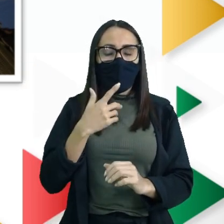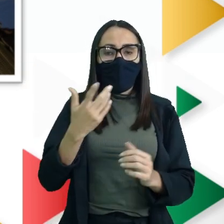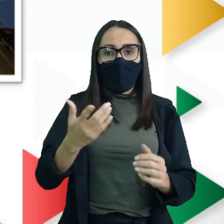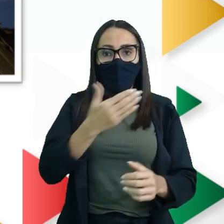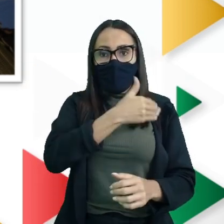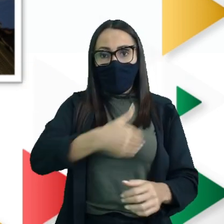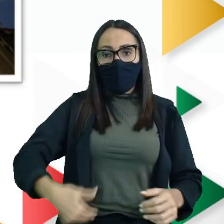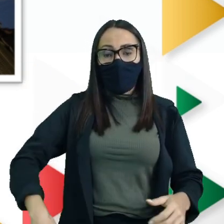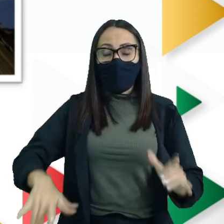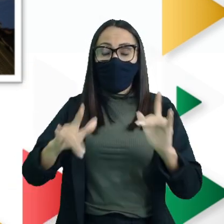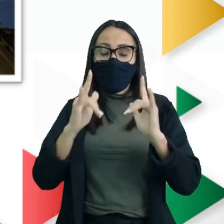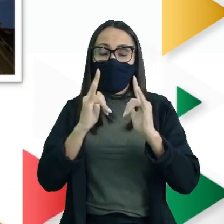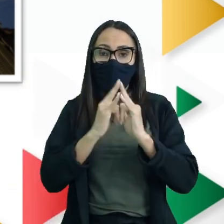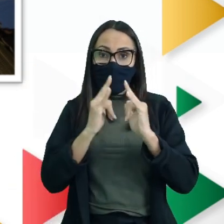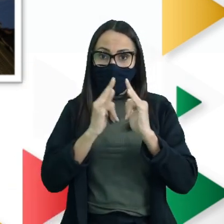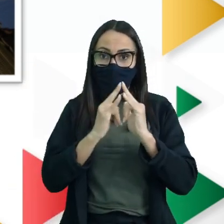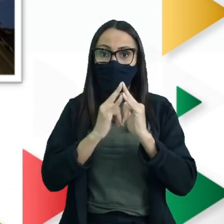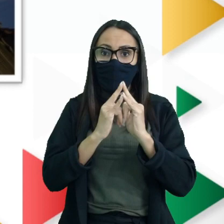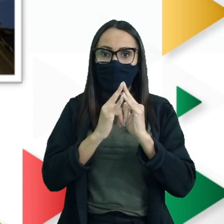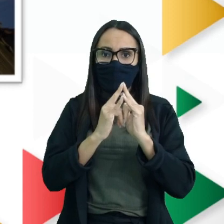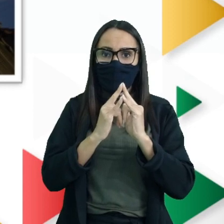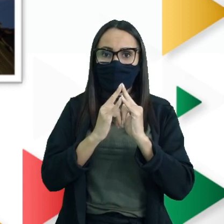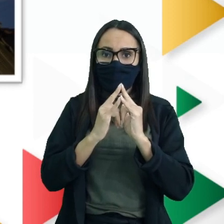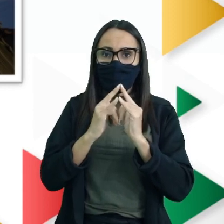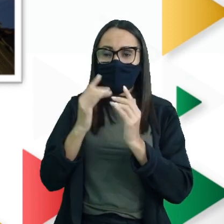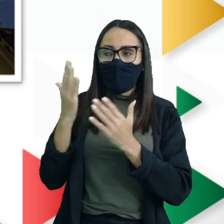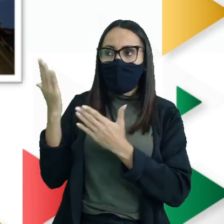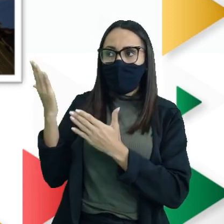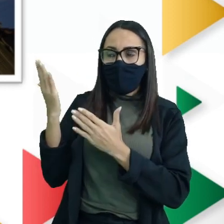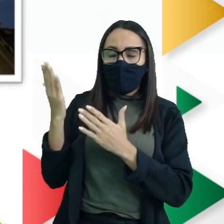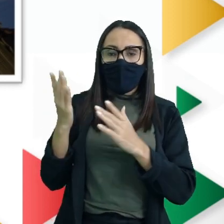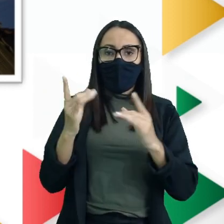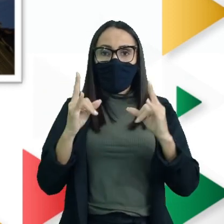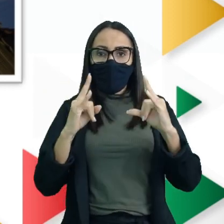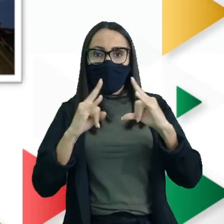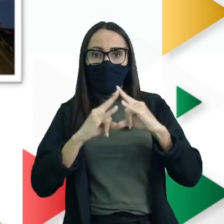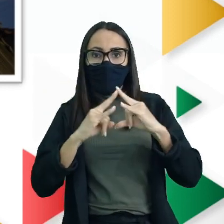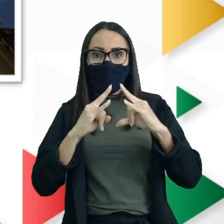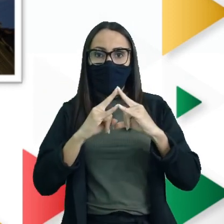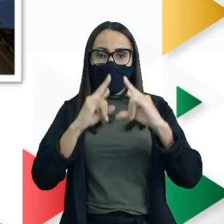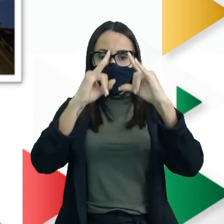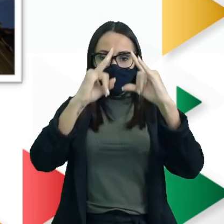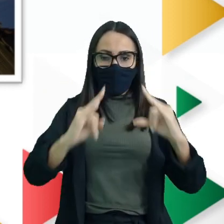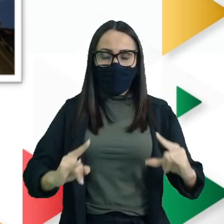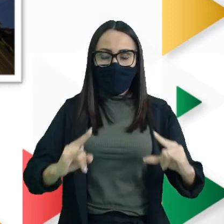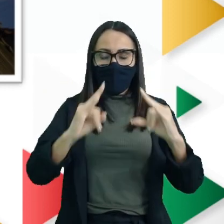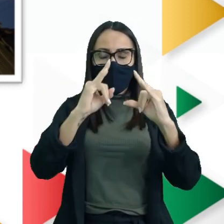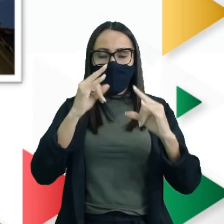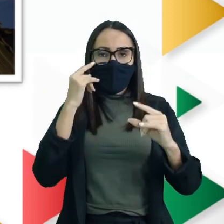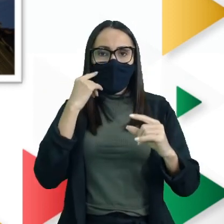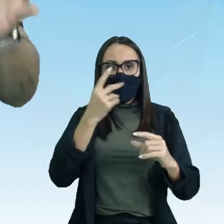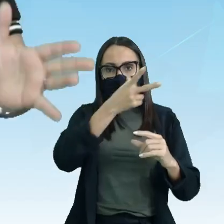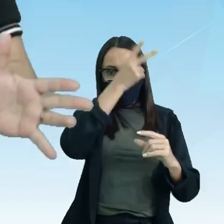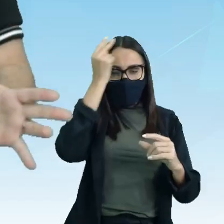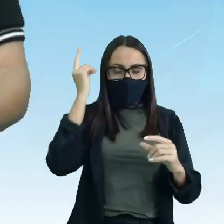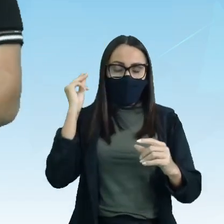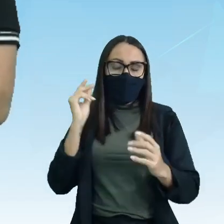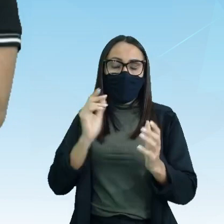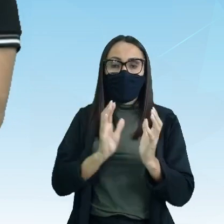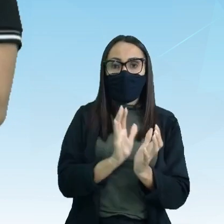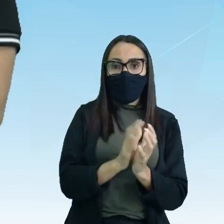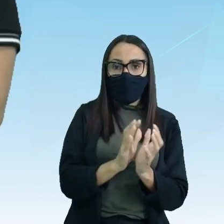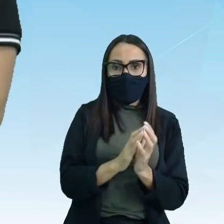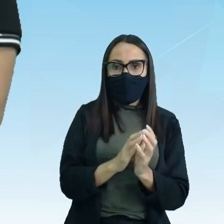em Paris. A foto foi tirada pelo fotógrafo da prefeitura da cidade do Recife. Aliás, o nosso material de